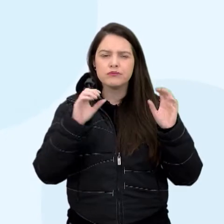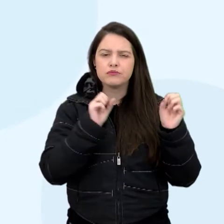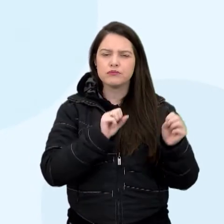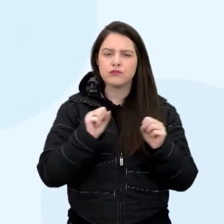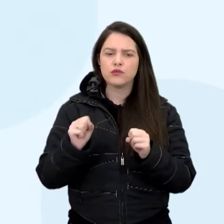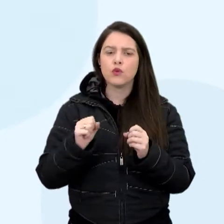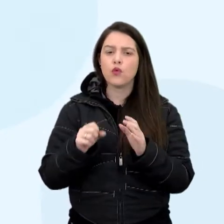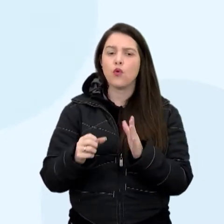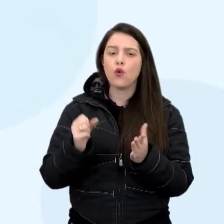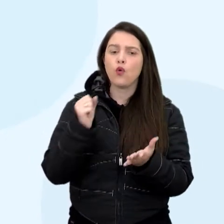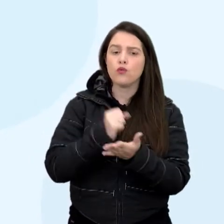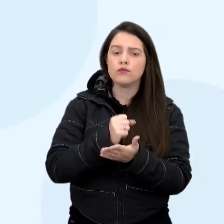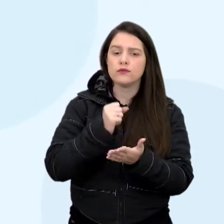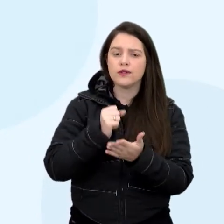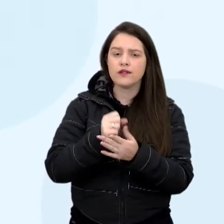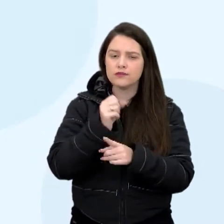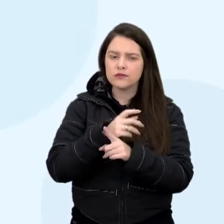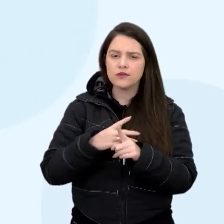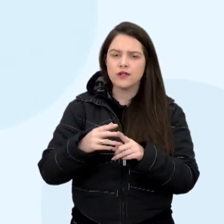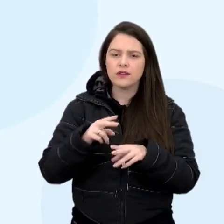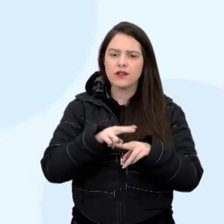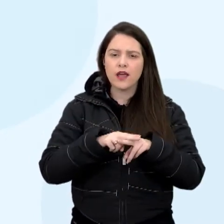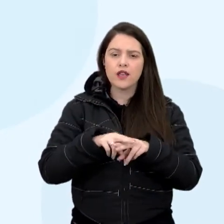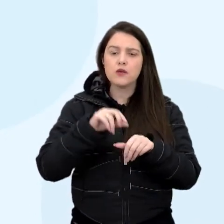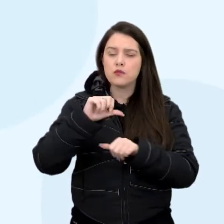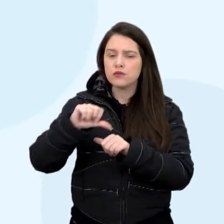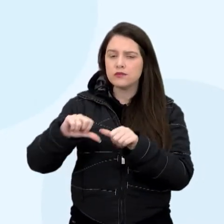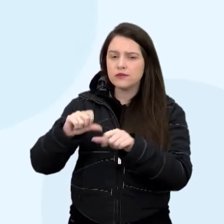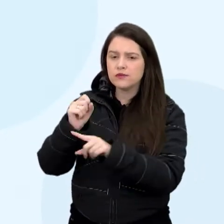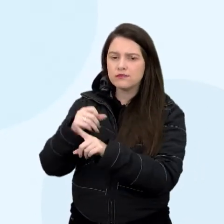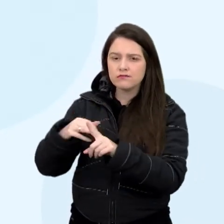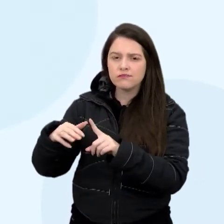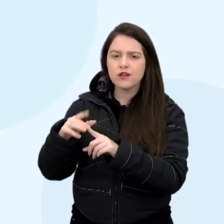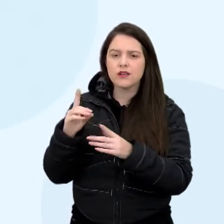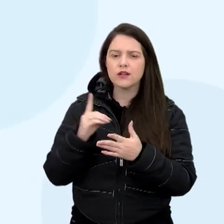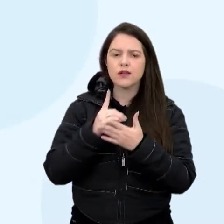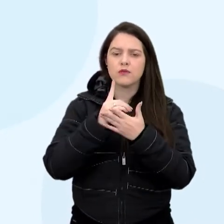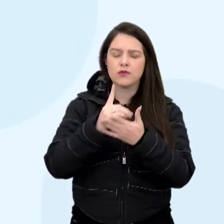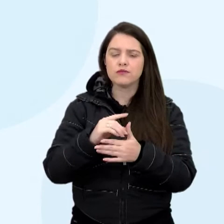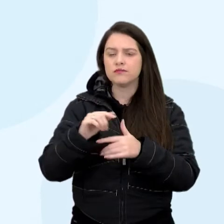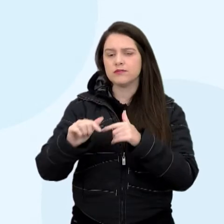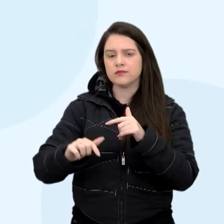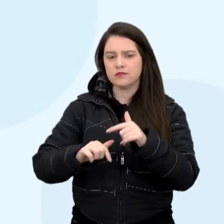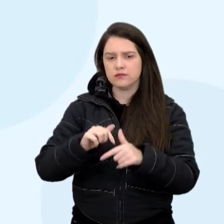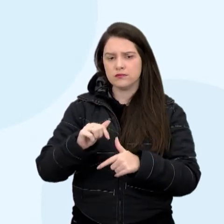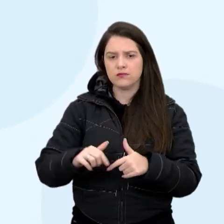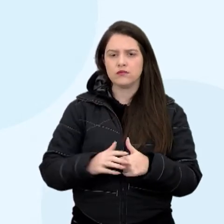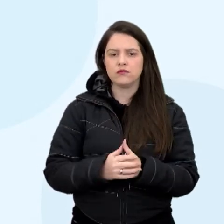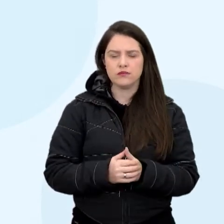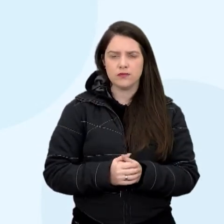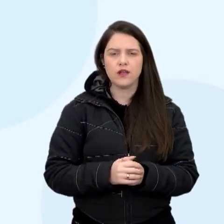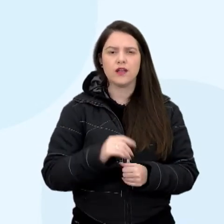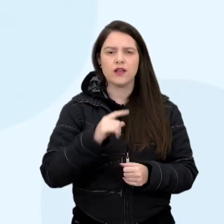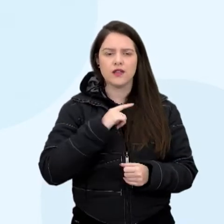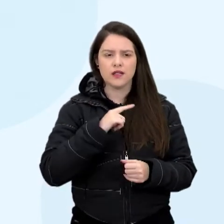redes e ainda as mudanças sociais, demografia e trabalho, respectivamente, professor Guerreiro, Russo, Maria